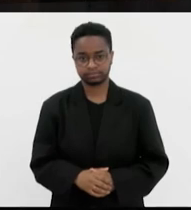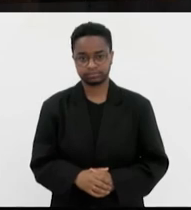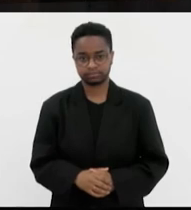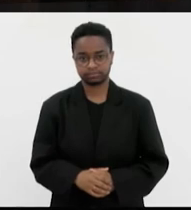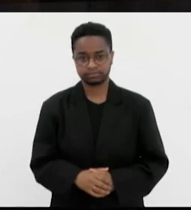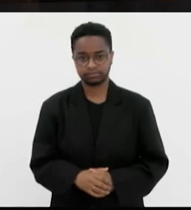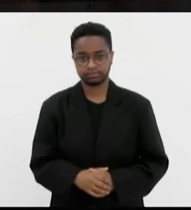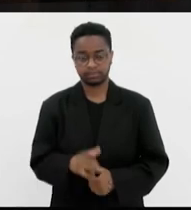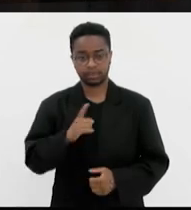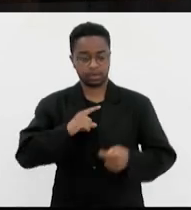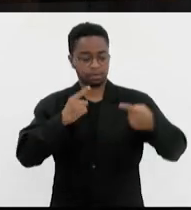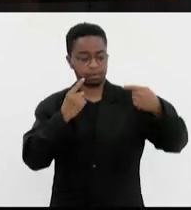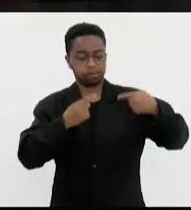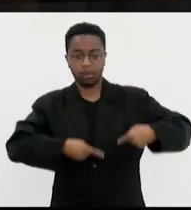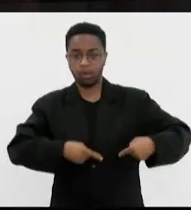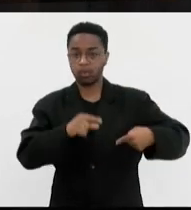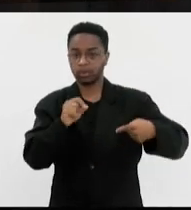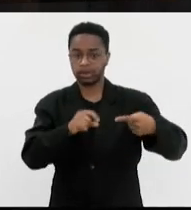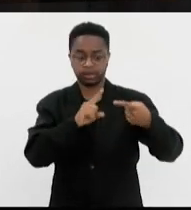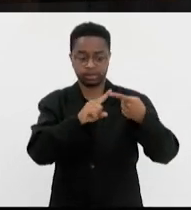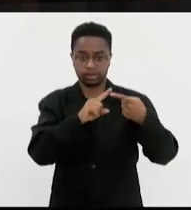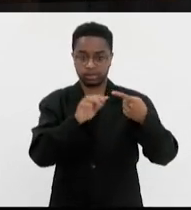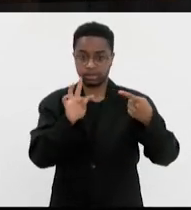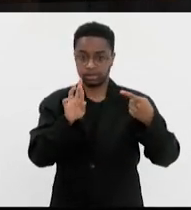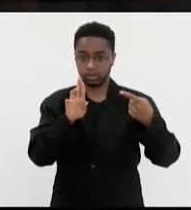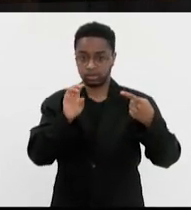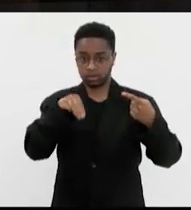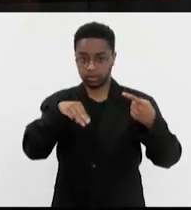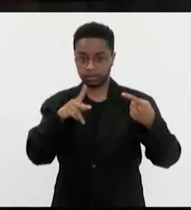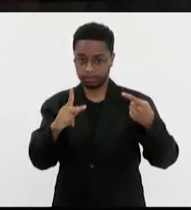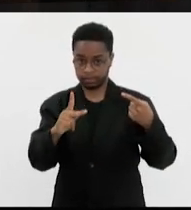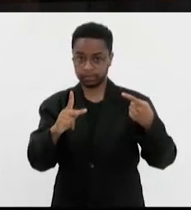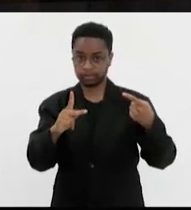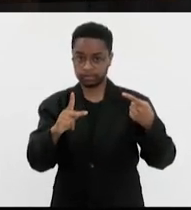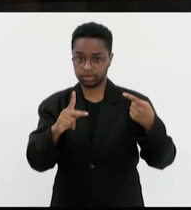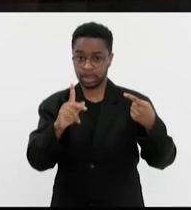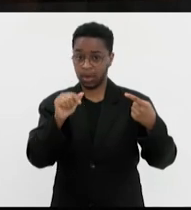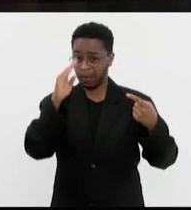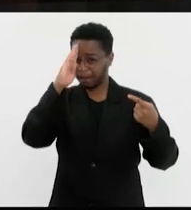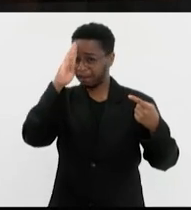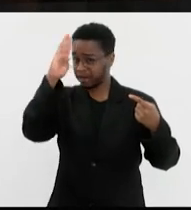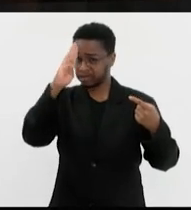A disputa eleitoral será entre o Trump, que é favorito,